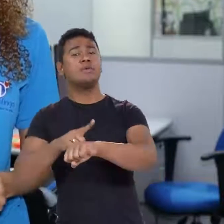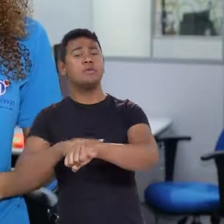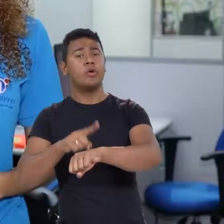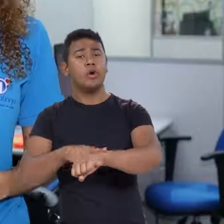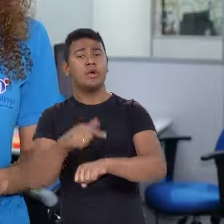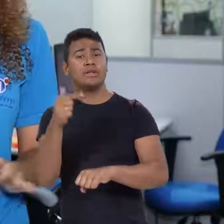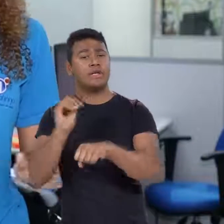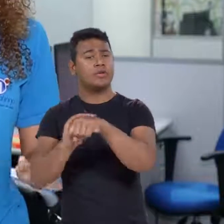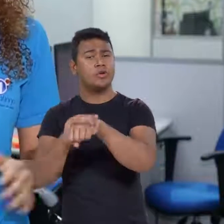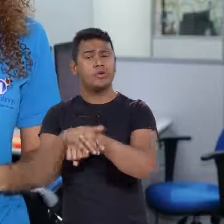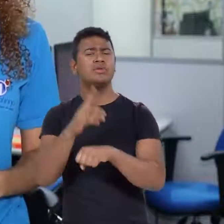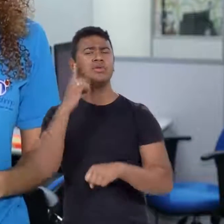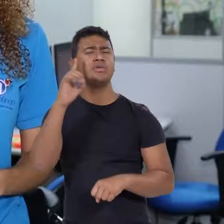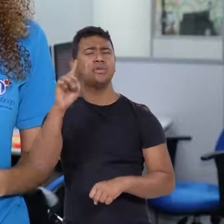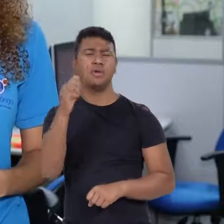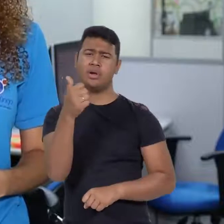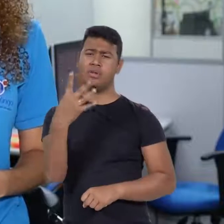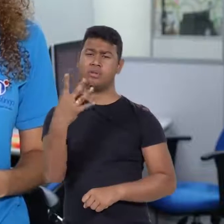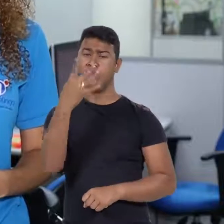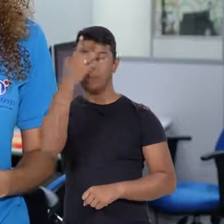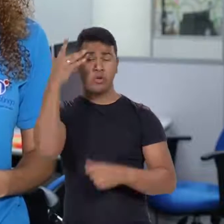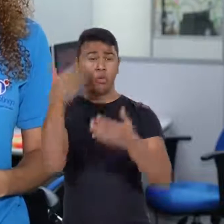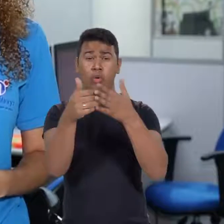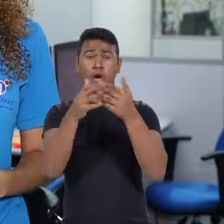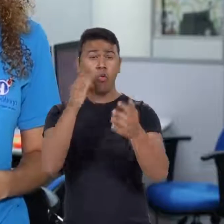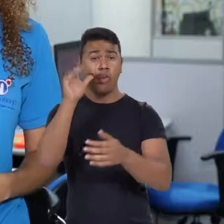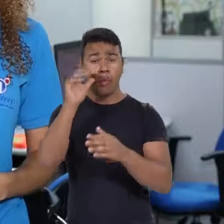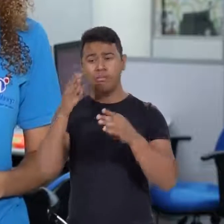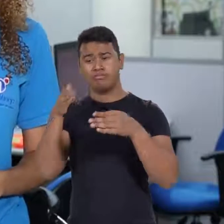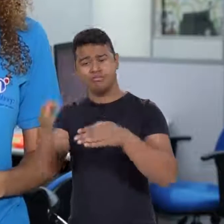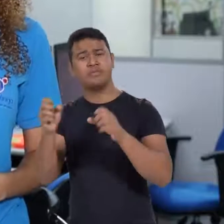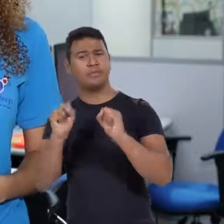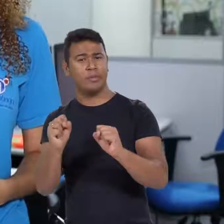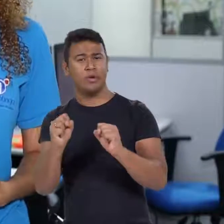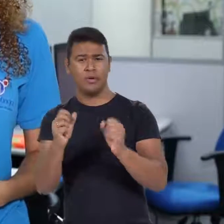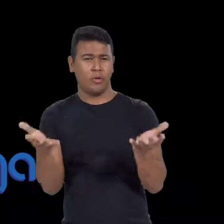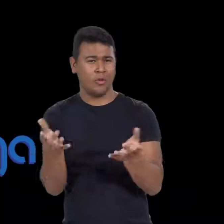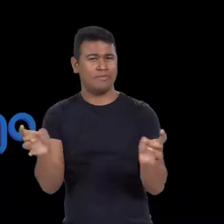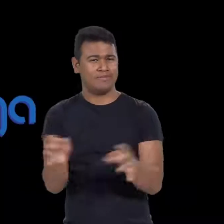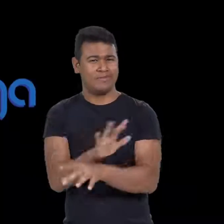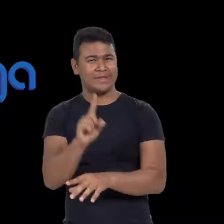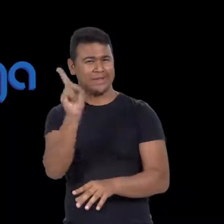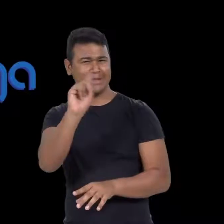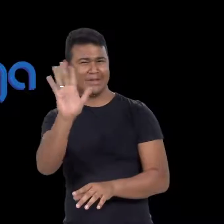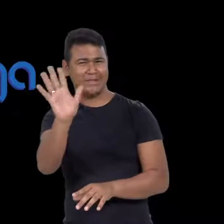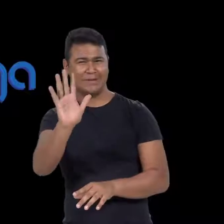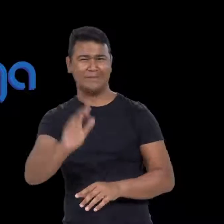da noite. Qualquer pessoa interessada no tema pode participar. Por hoje é só. Até semana que vem.